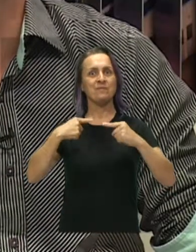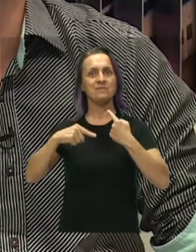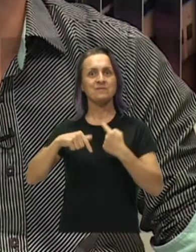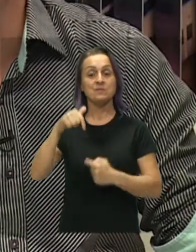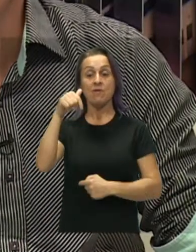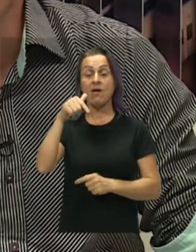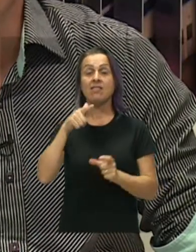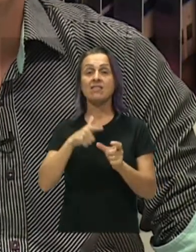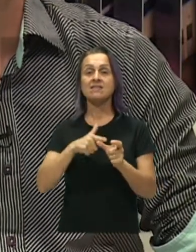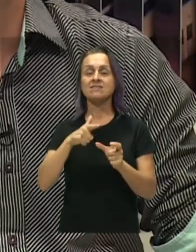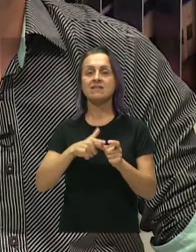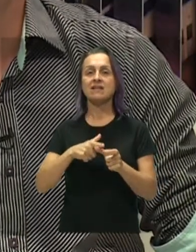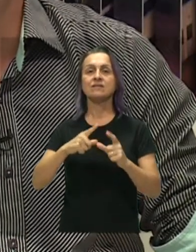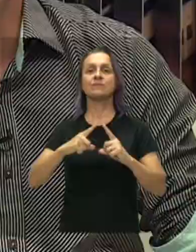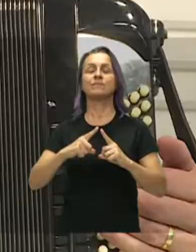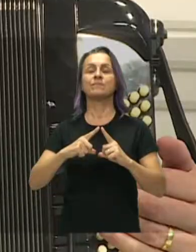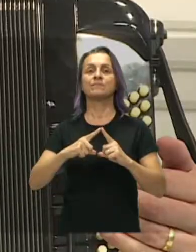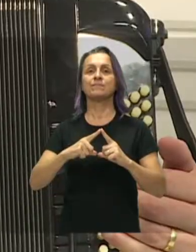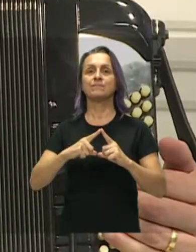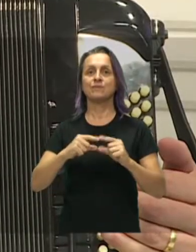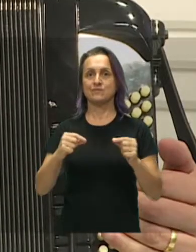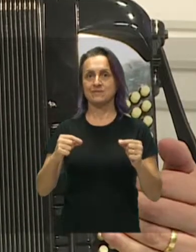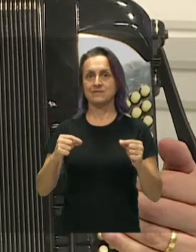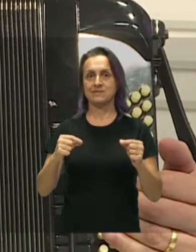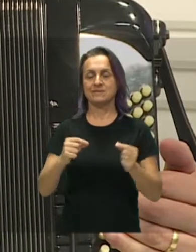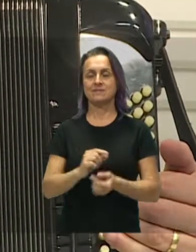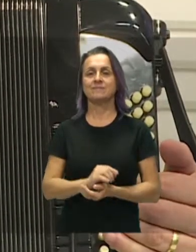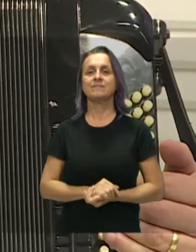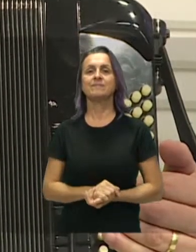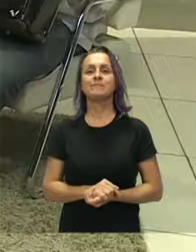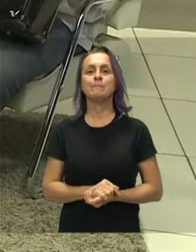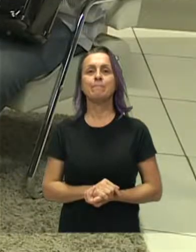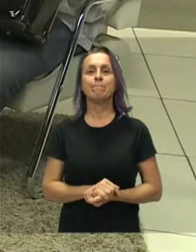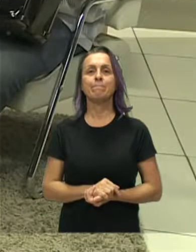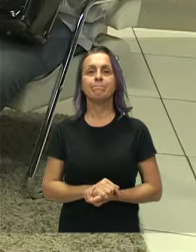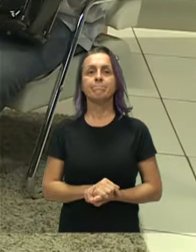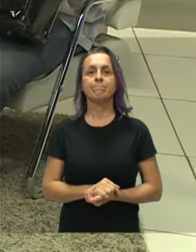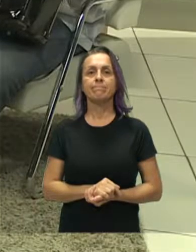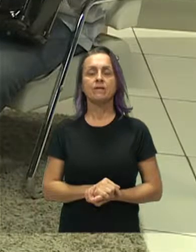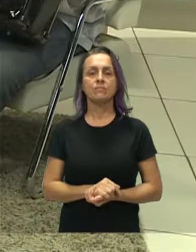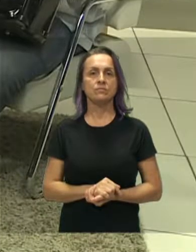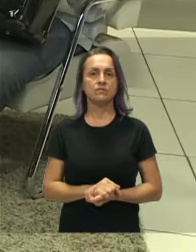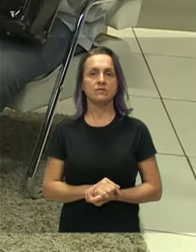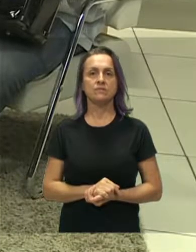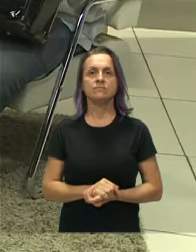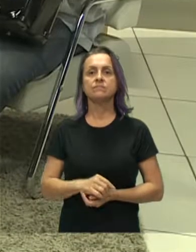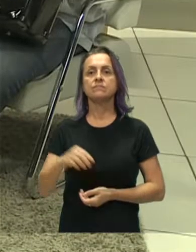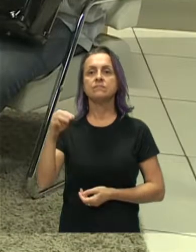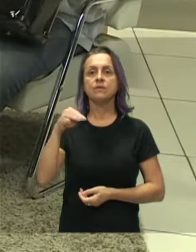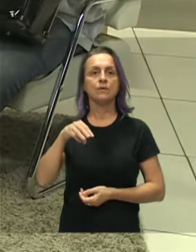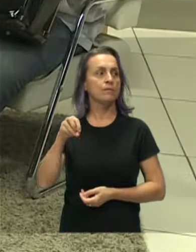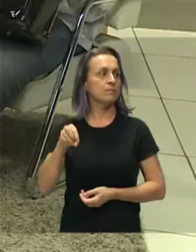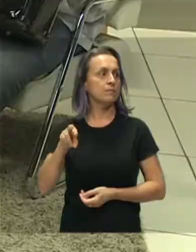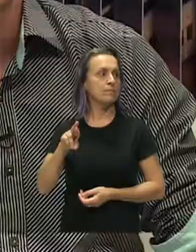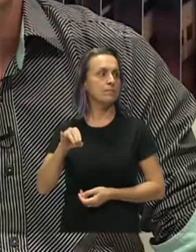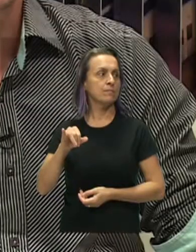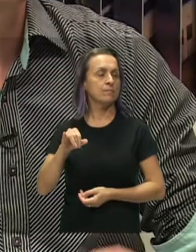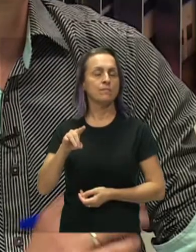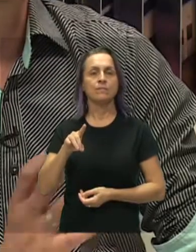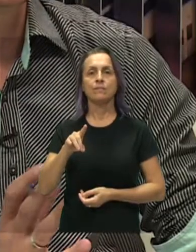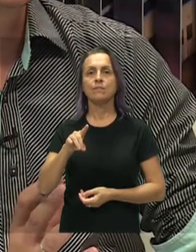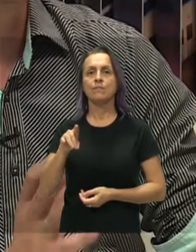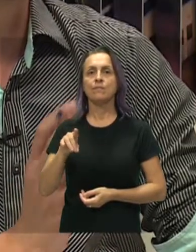cidade de Brusque, Bruno Moritz. Ele que viaja aqui toda a região divulgando o trabalho